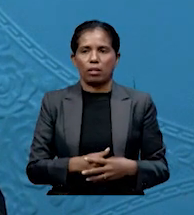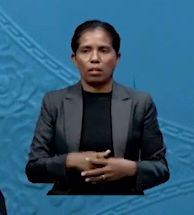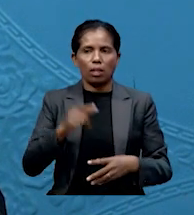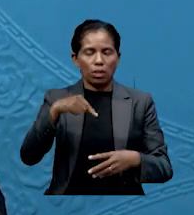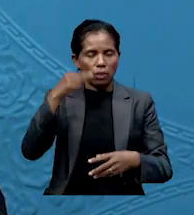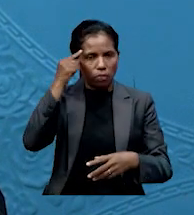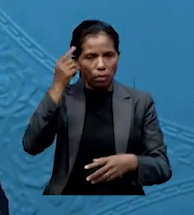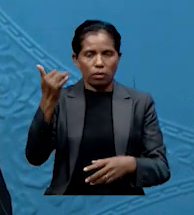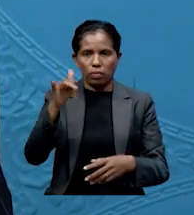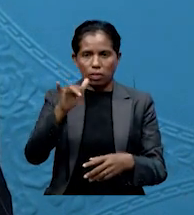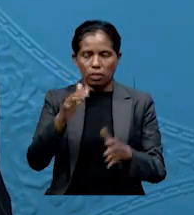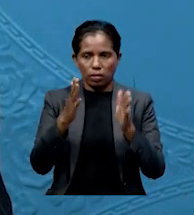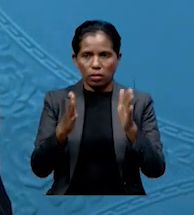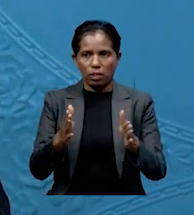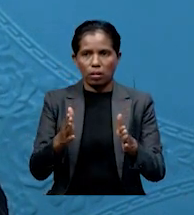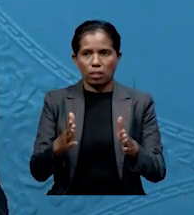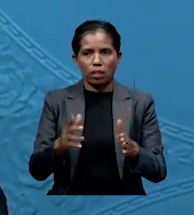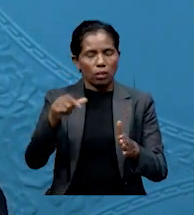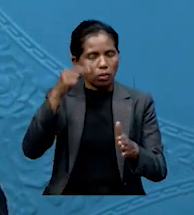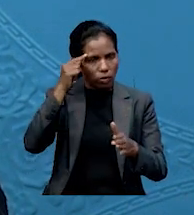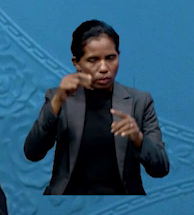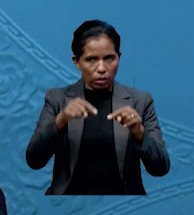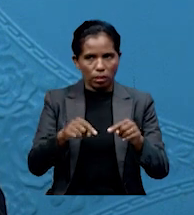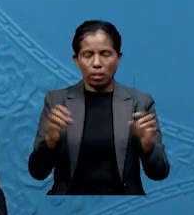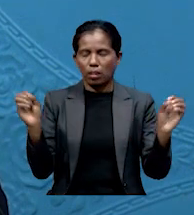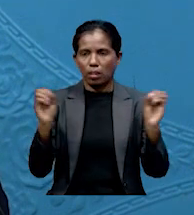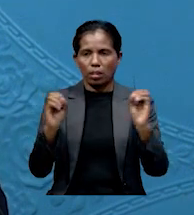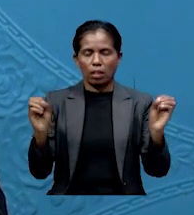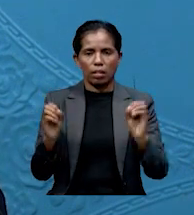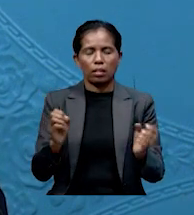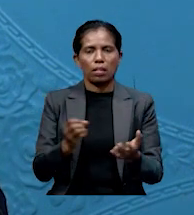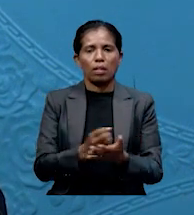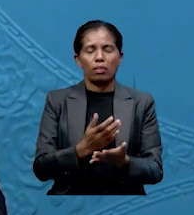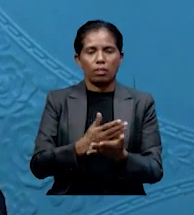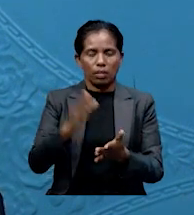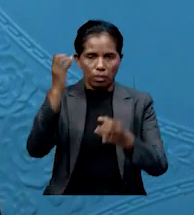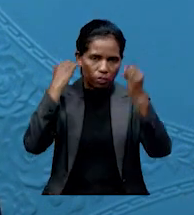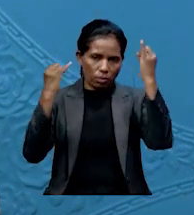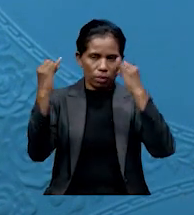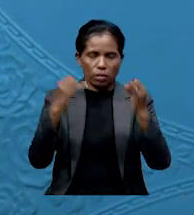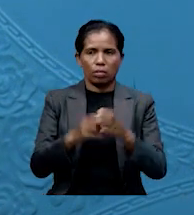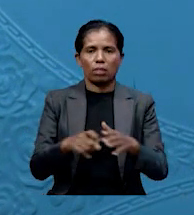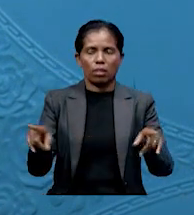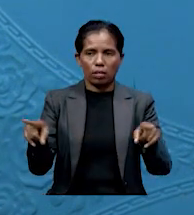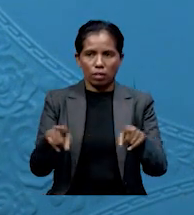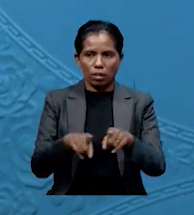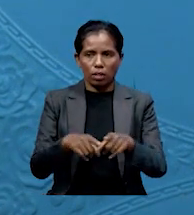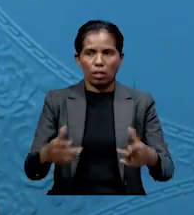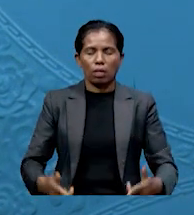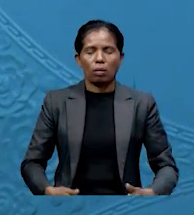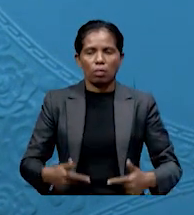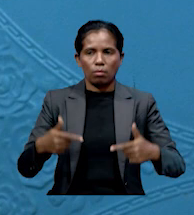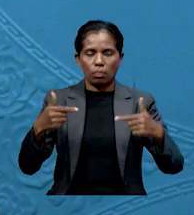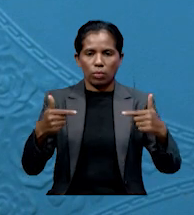governante sira liu liu governo ida né lei sensibilidade ba moris